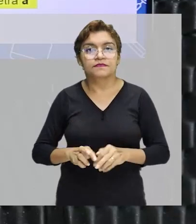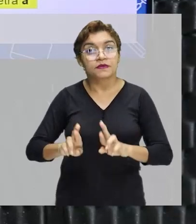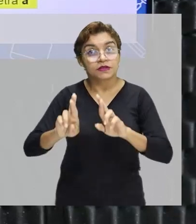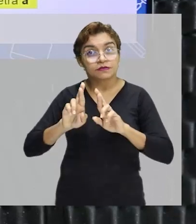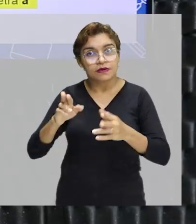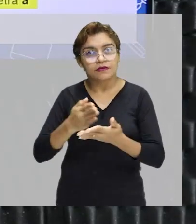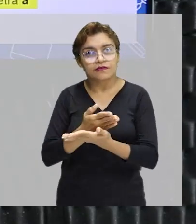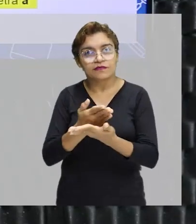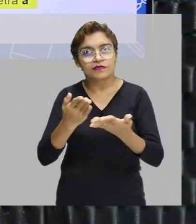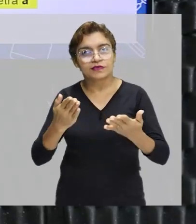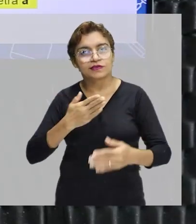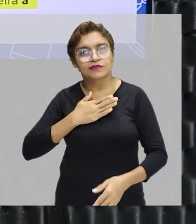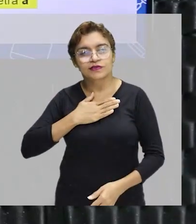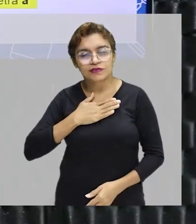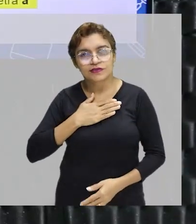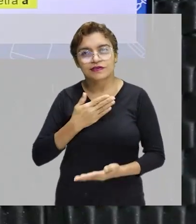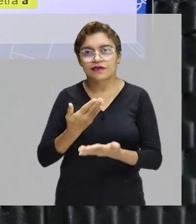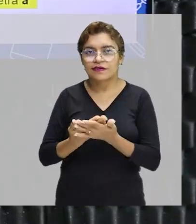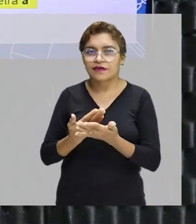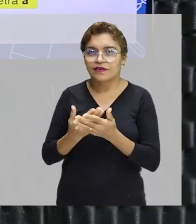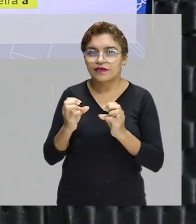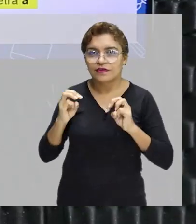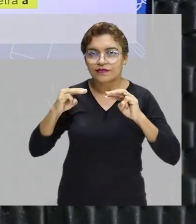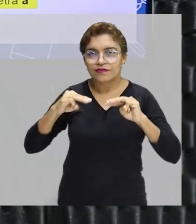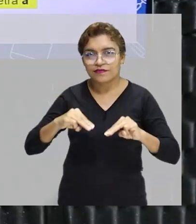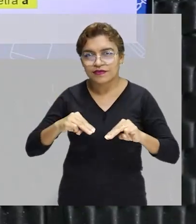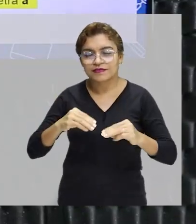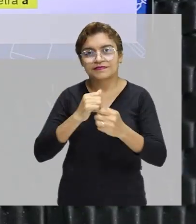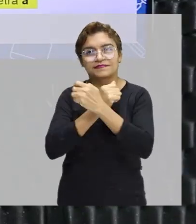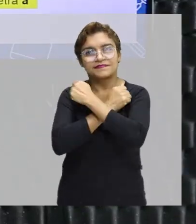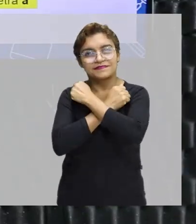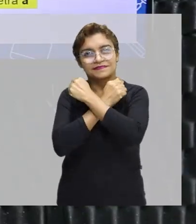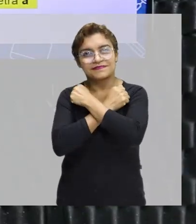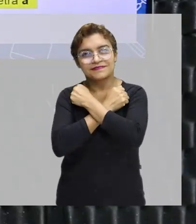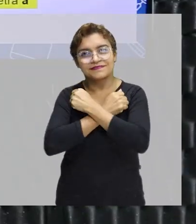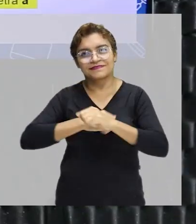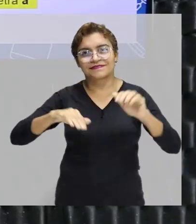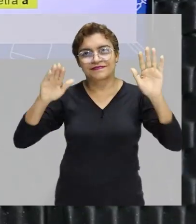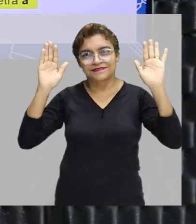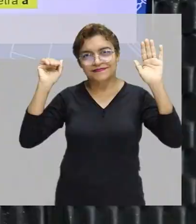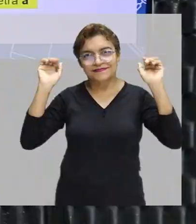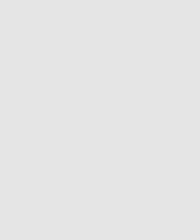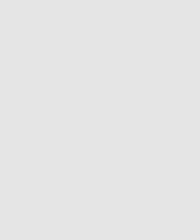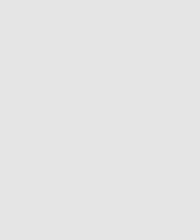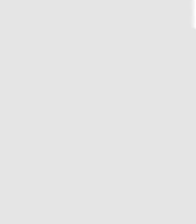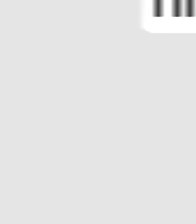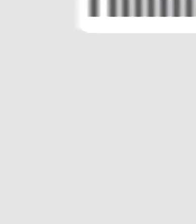tenham gostado. Vou ficando por aqui. Forte abraço. Valeu.